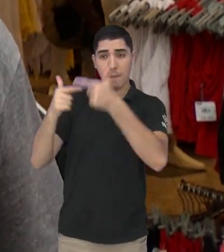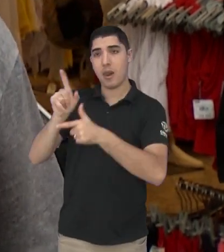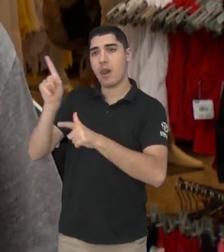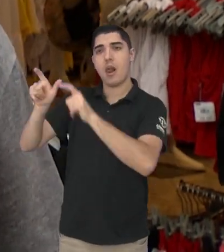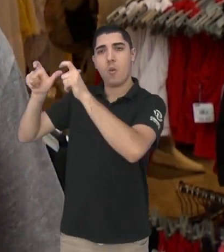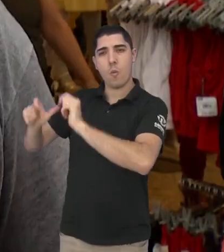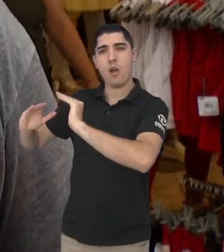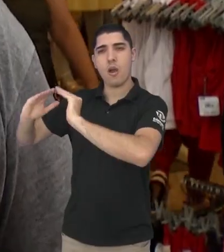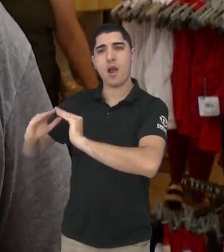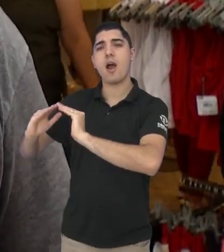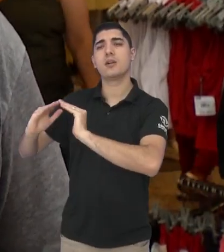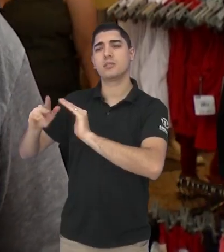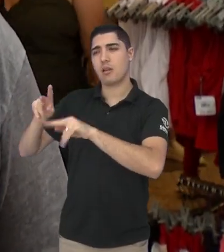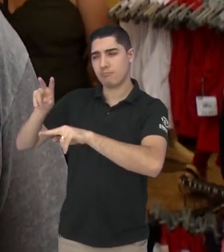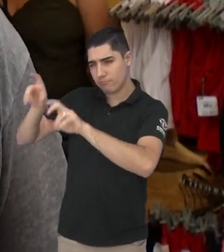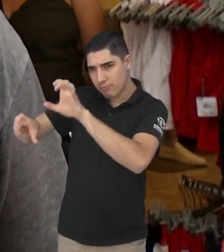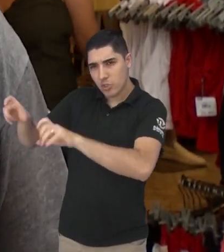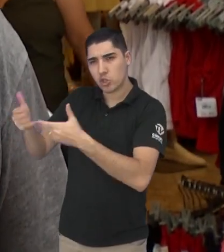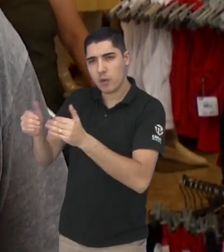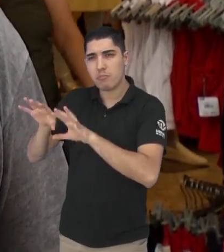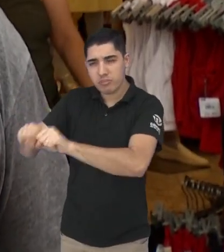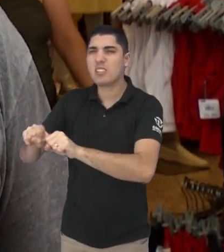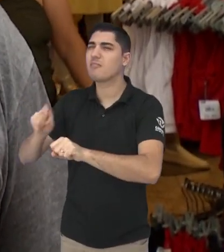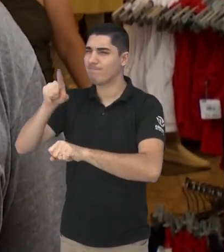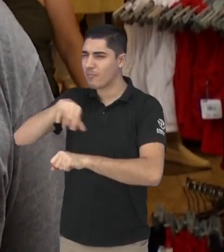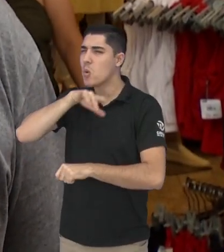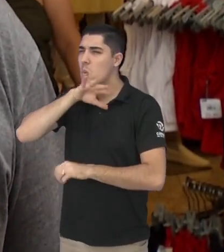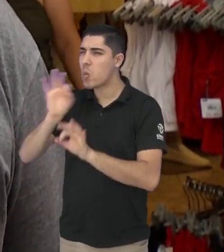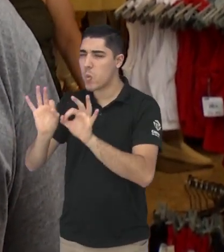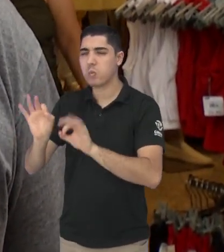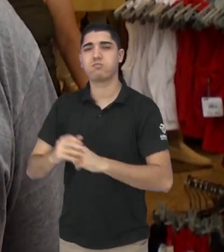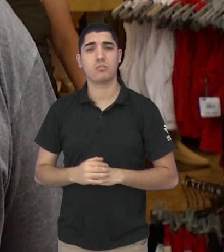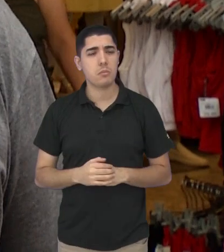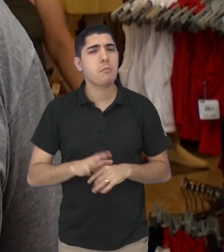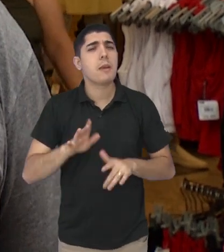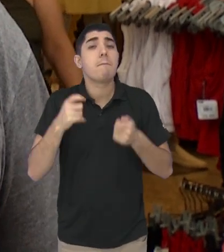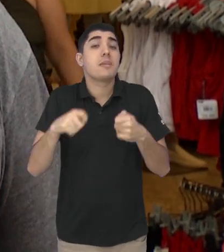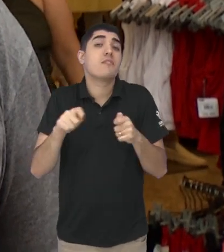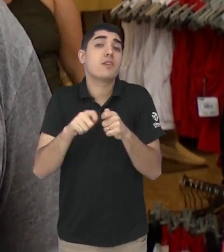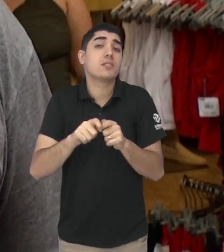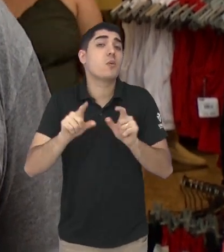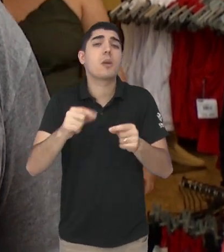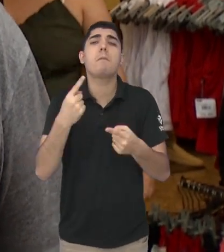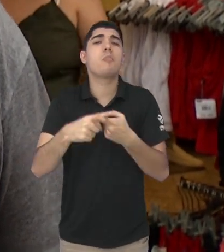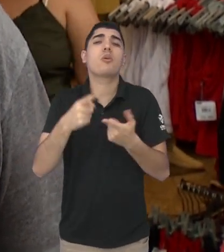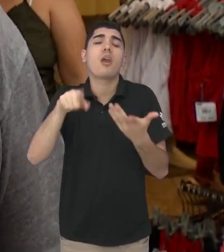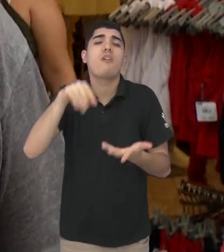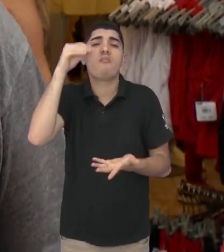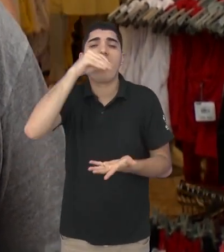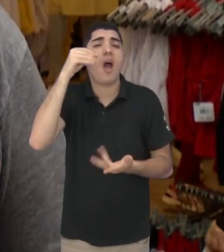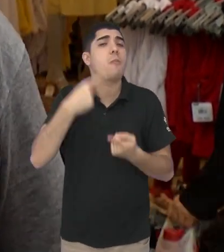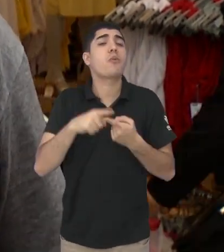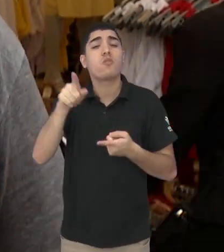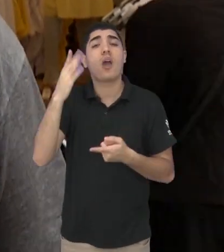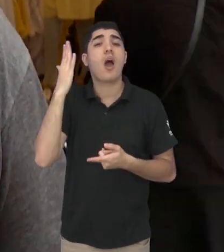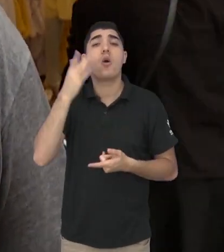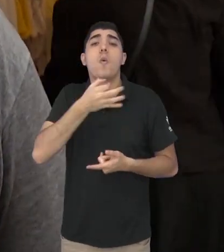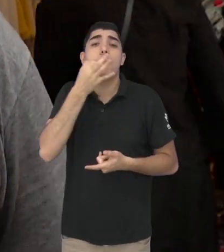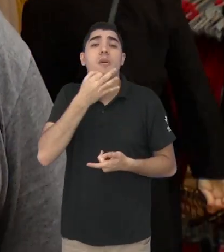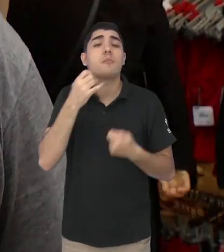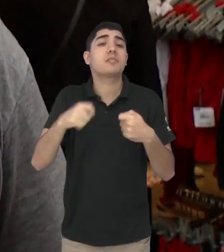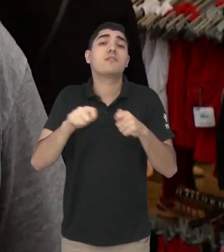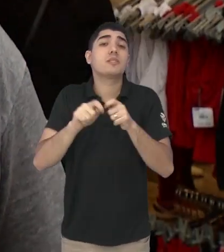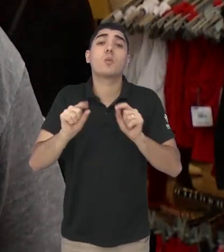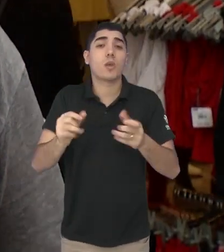Fundação Casa, entendeu? Então eu acho que a prevenção é fraca. O que deveria ser feito? Por que a prevenção é fraca? O que o senhor acha que deveria ser feito? É